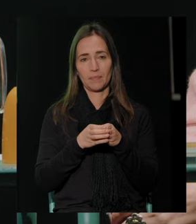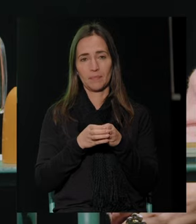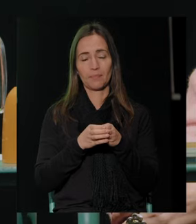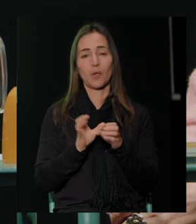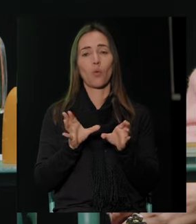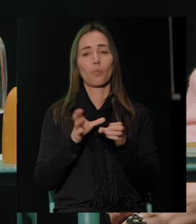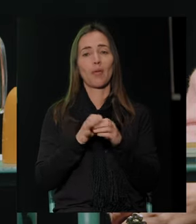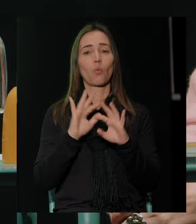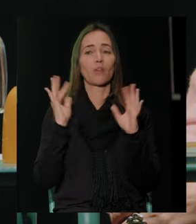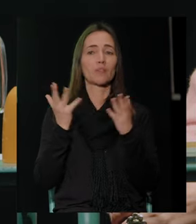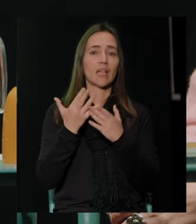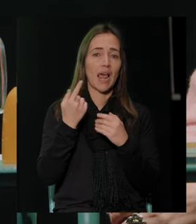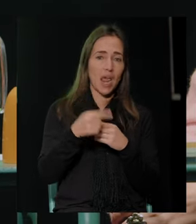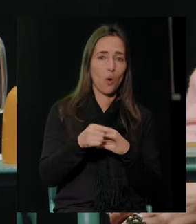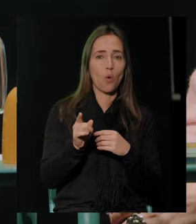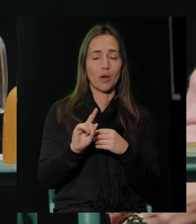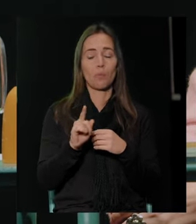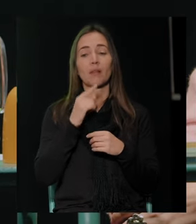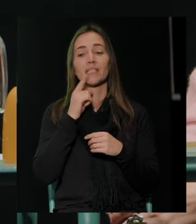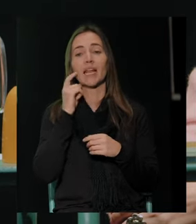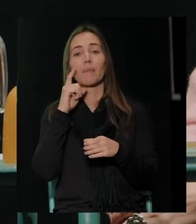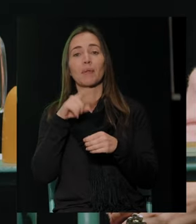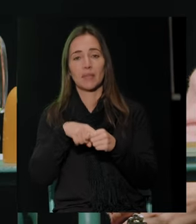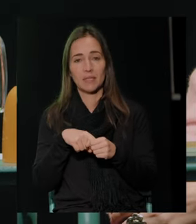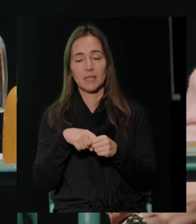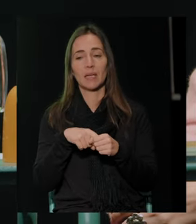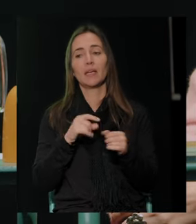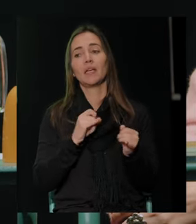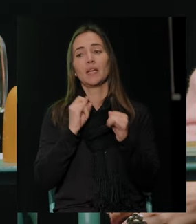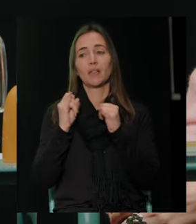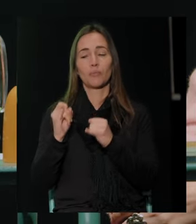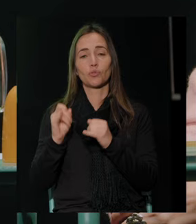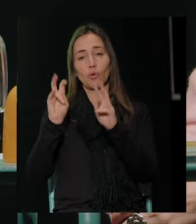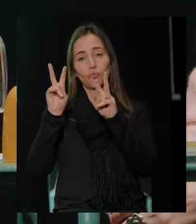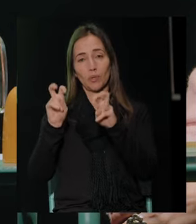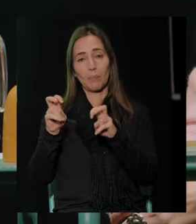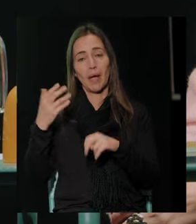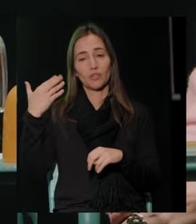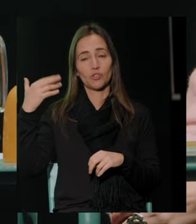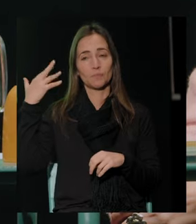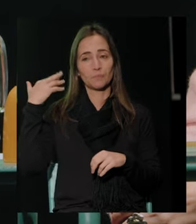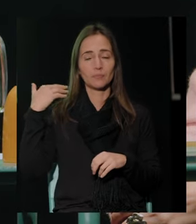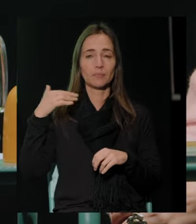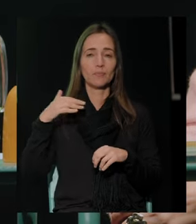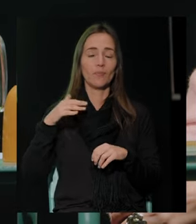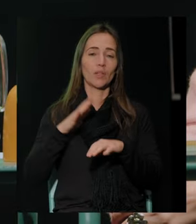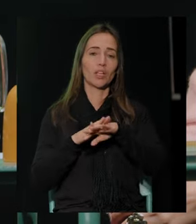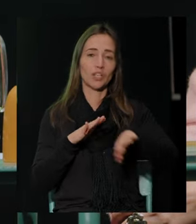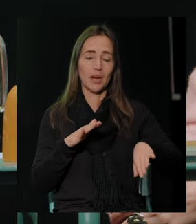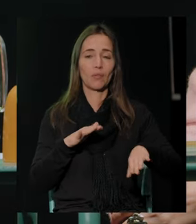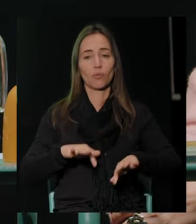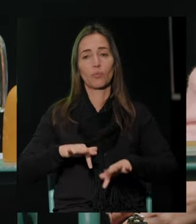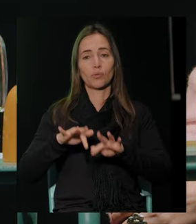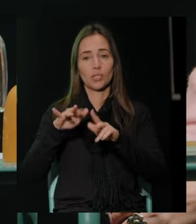esta comunidade é universal ou não? Universal no sentido de dizer quem é que pertence. E depois, um termo que era inicialmente da esquerda, ou do